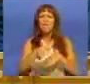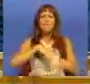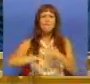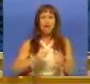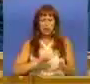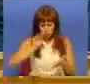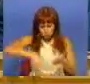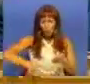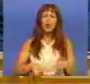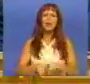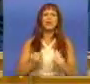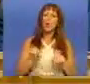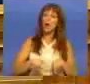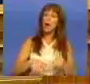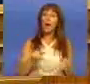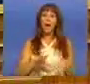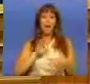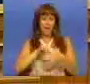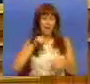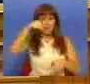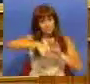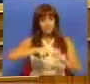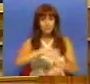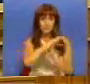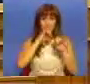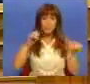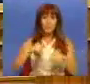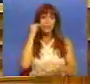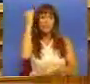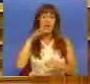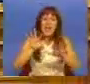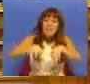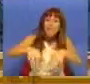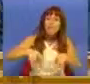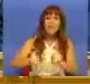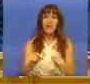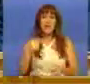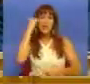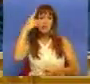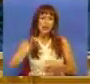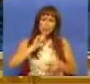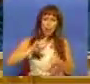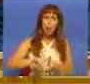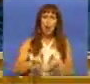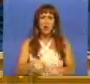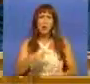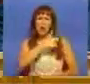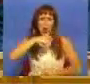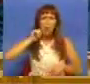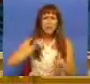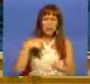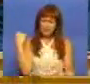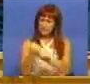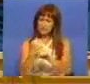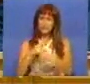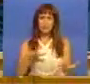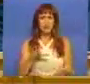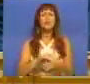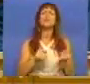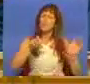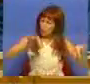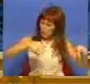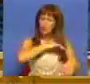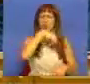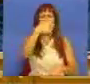um contrato para que esses internos de especialidade, no final da sua especialidade, possam ter um compromisso de trabalho, estou a concluir,